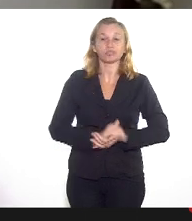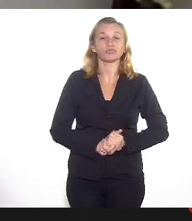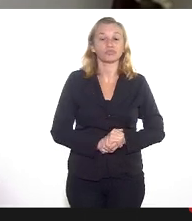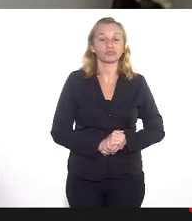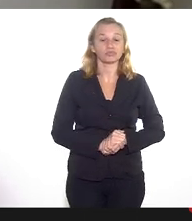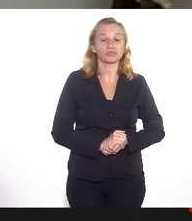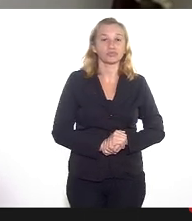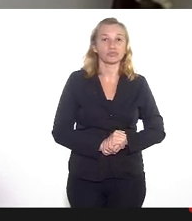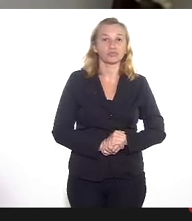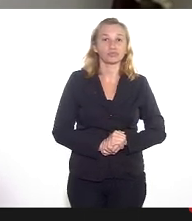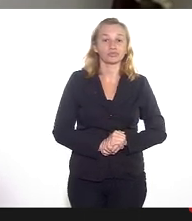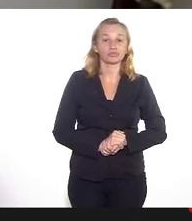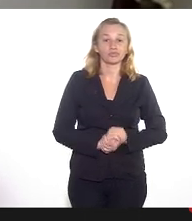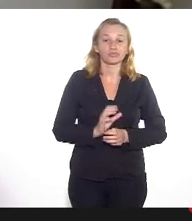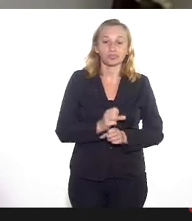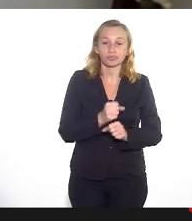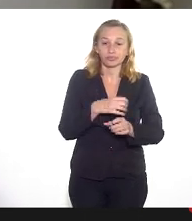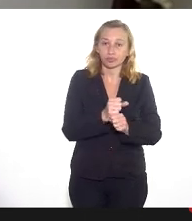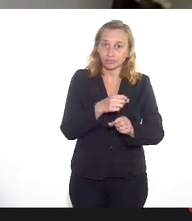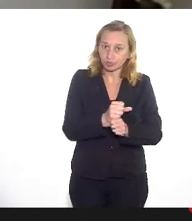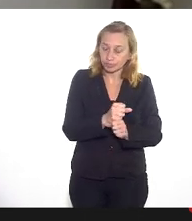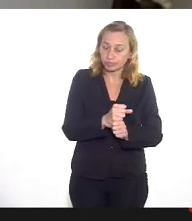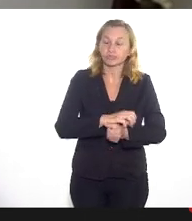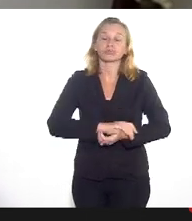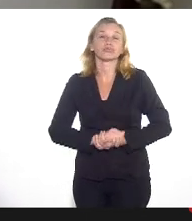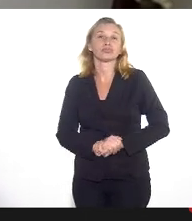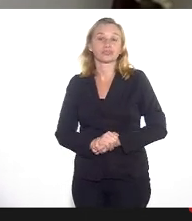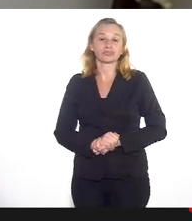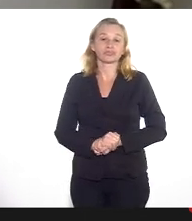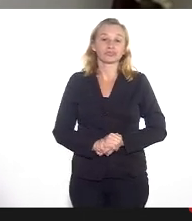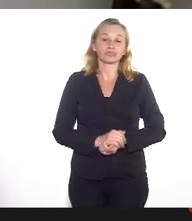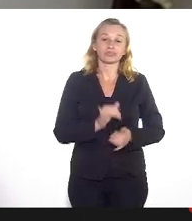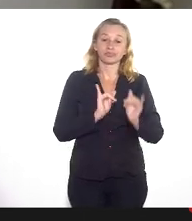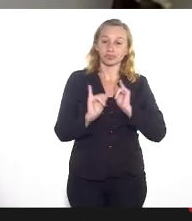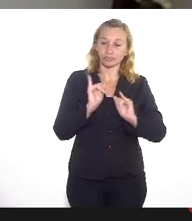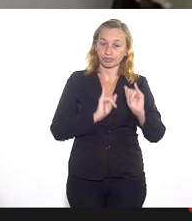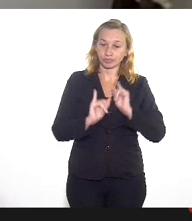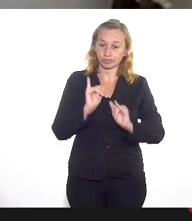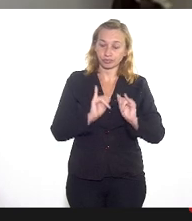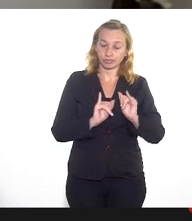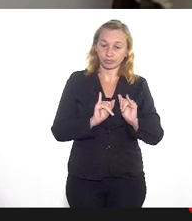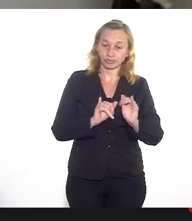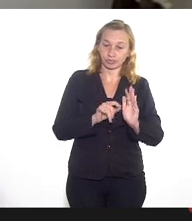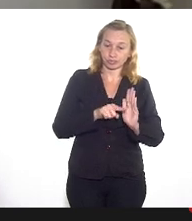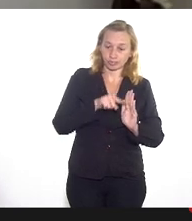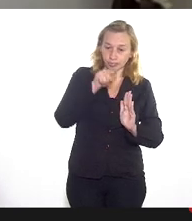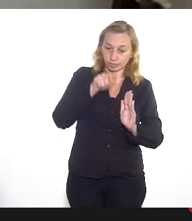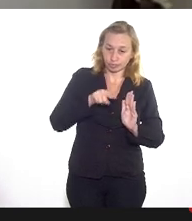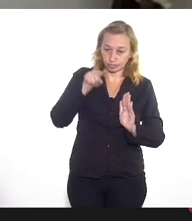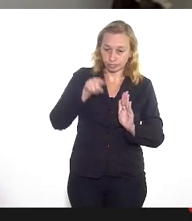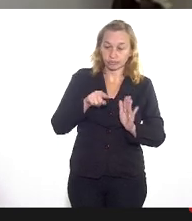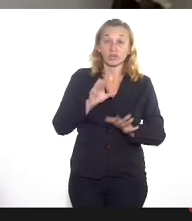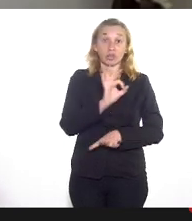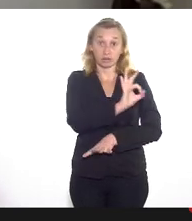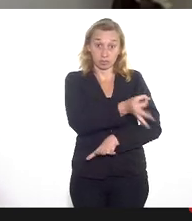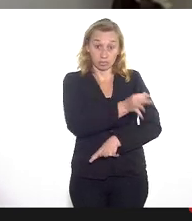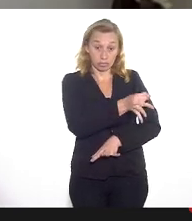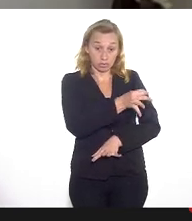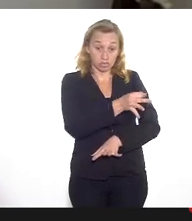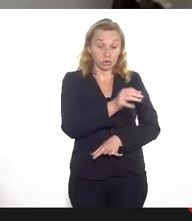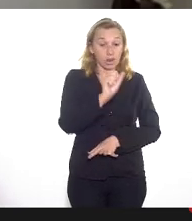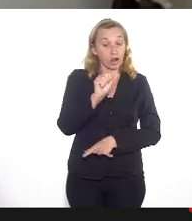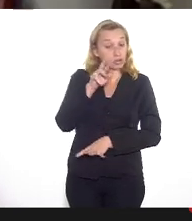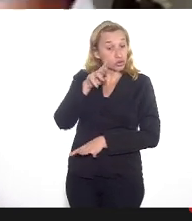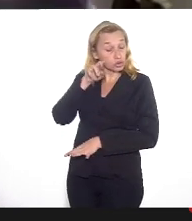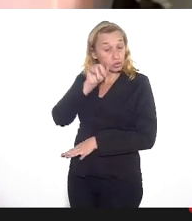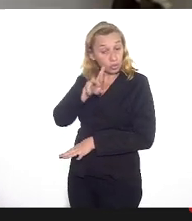que são contabilizados e são, inclusive, informados no balanço publicado pela Shell. Então, de fato, quando o auditor,